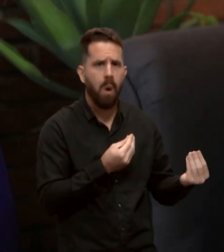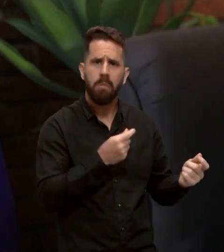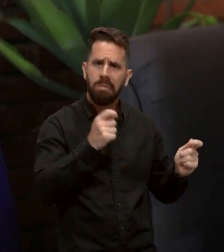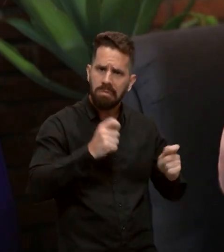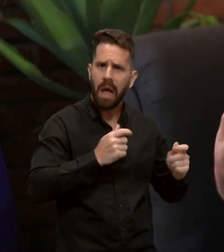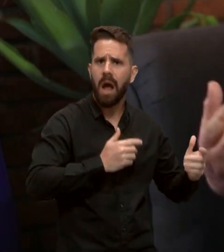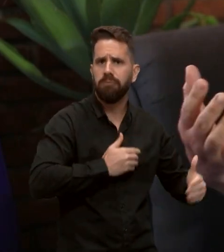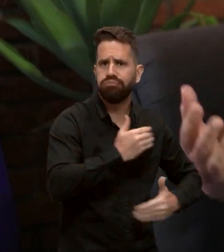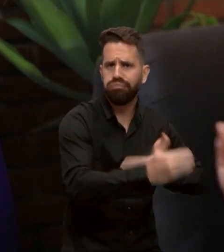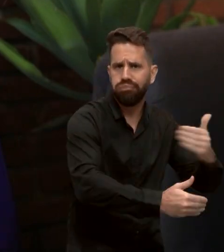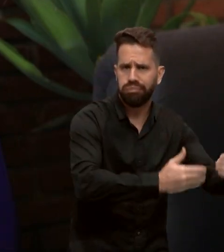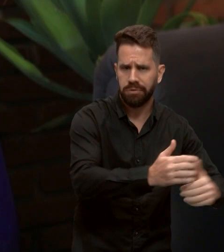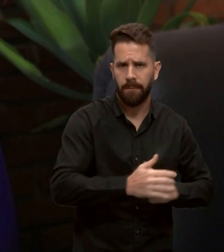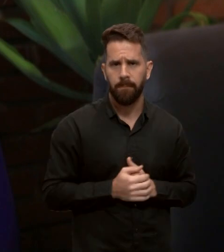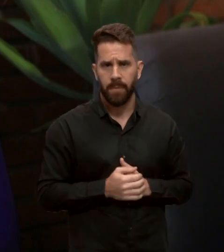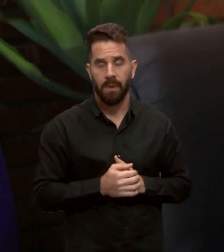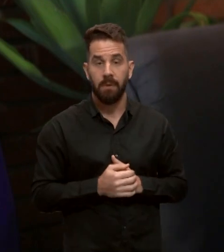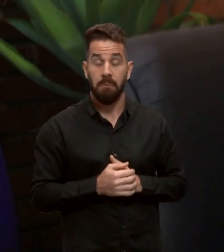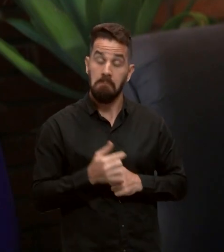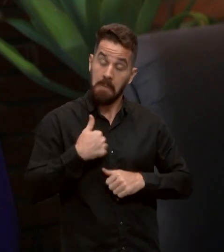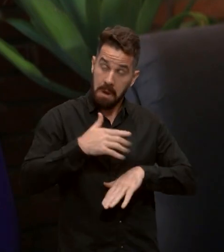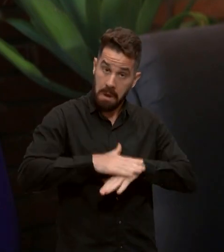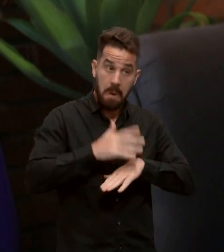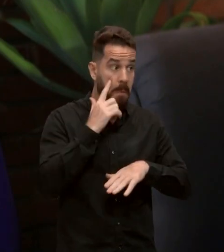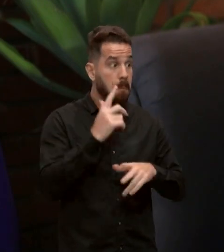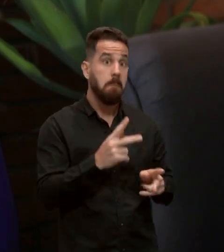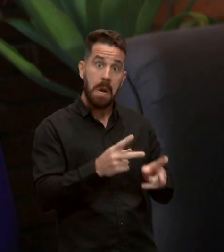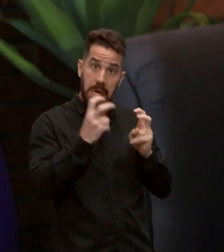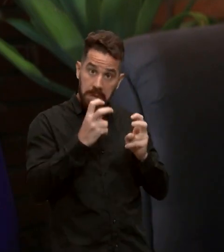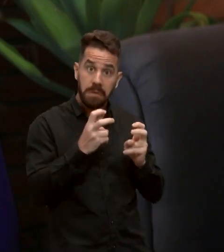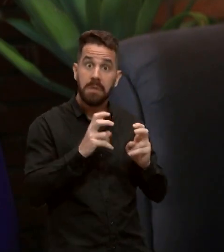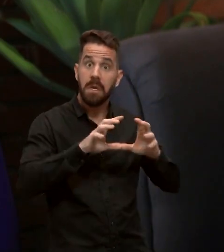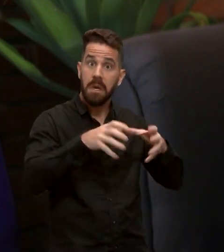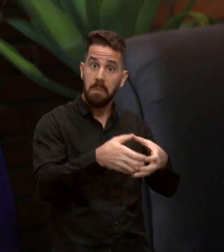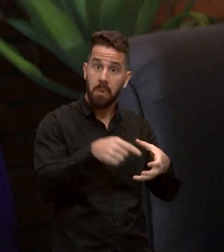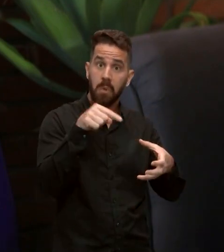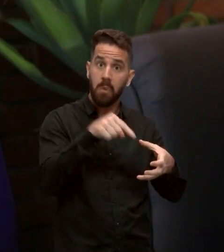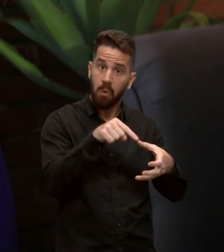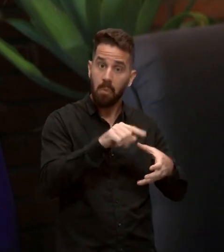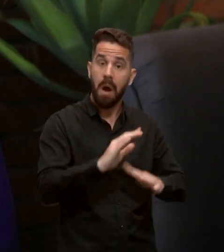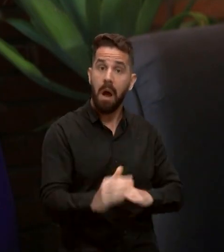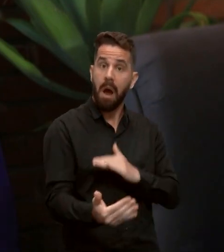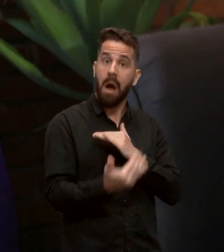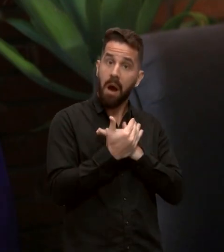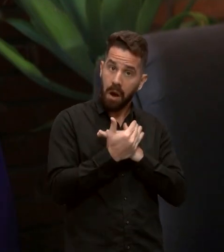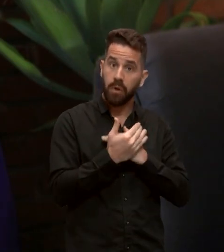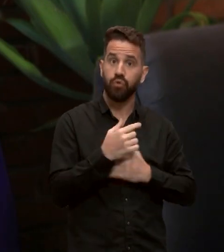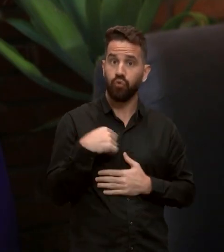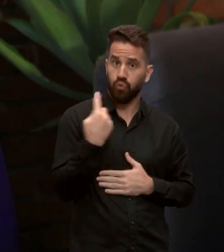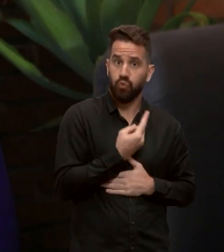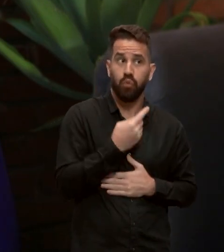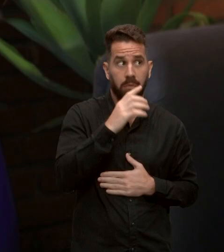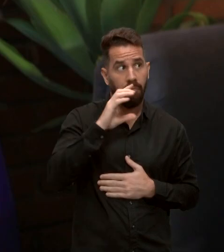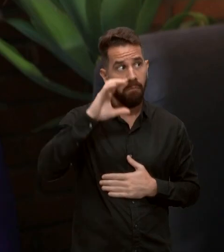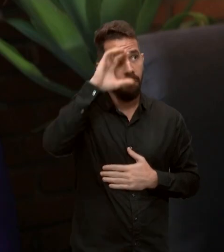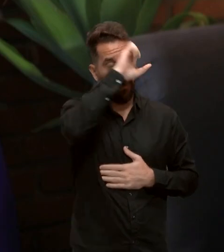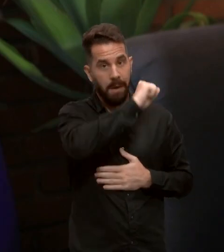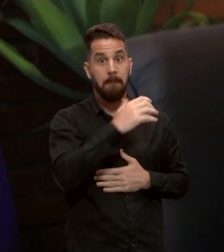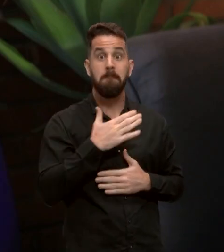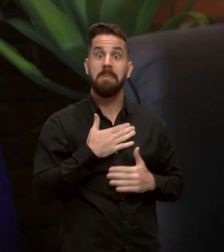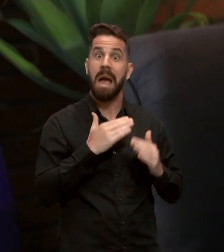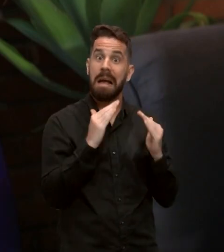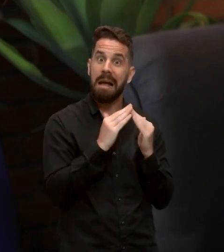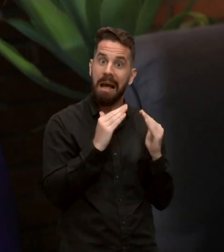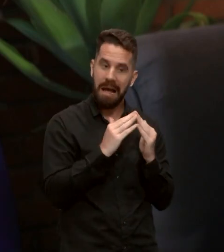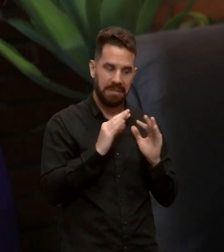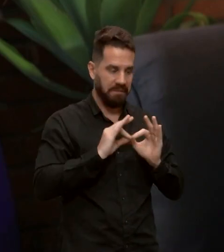E eu vejo que essa prática, ela trouxe para a minha casa, minha